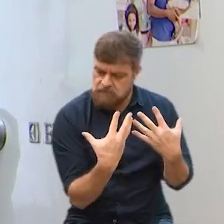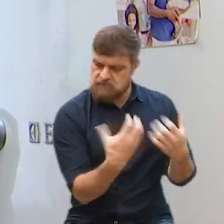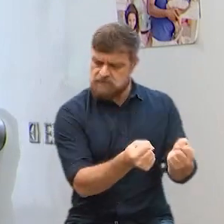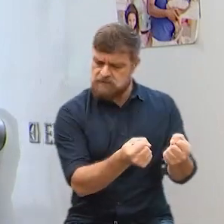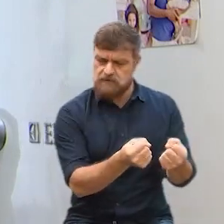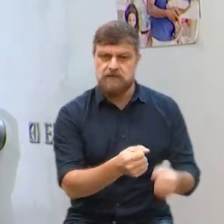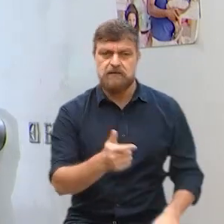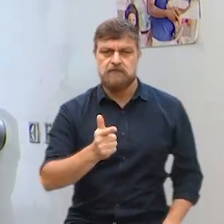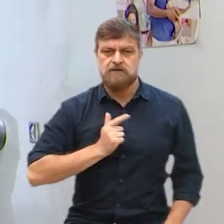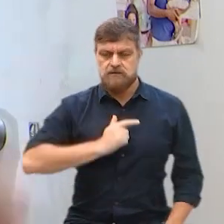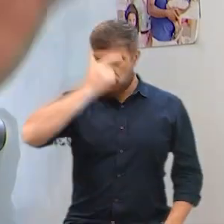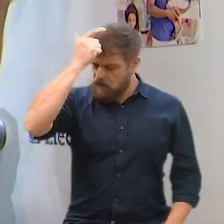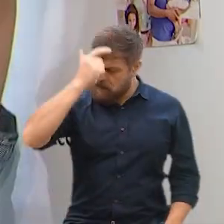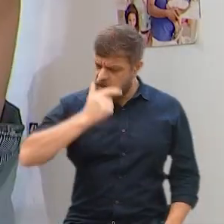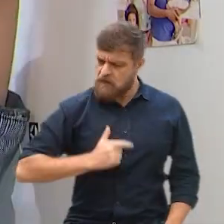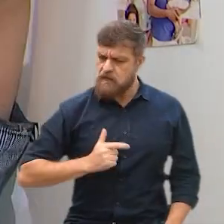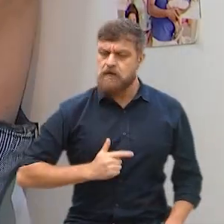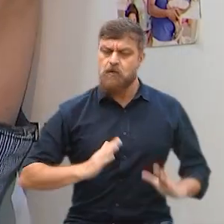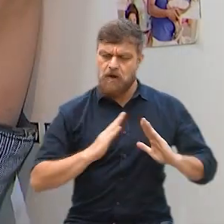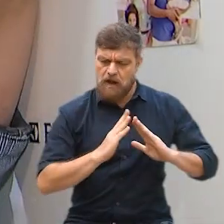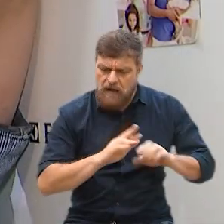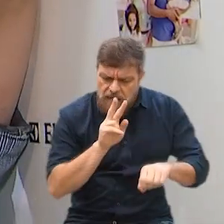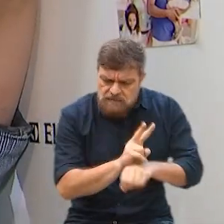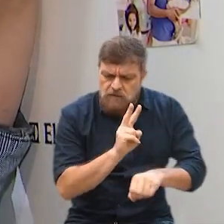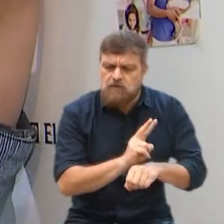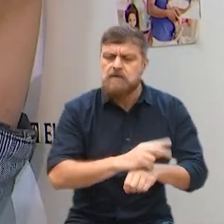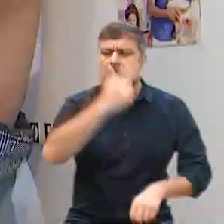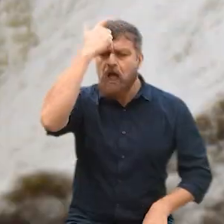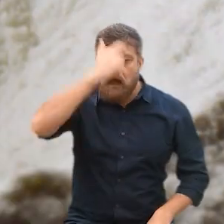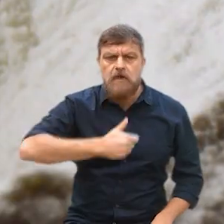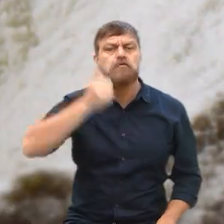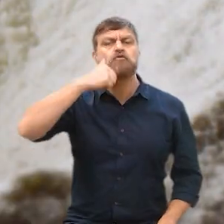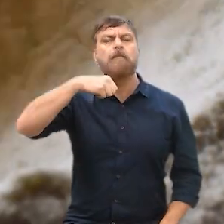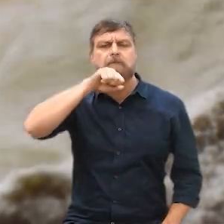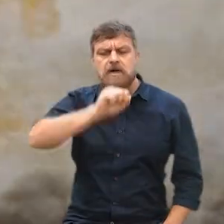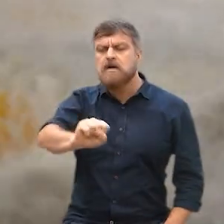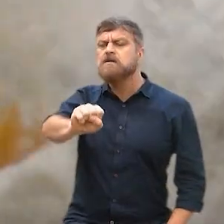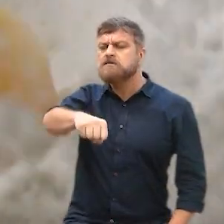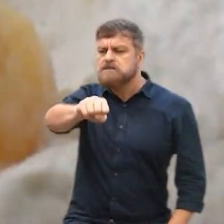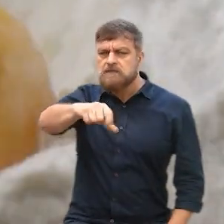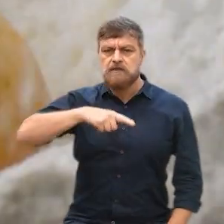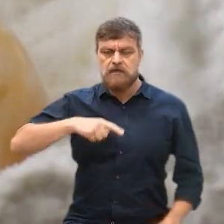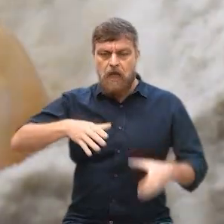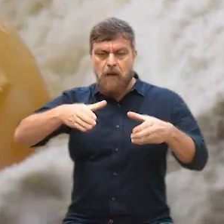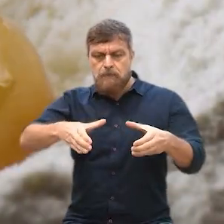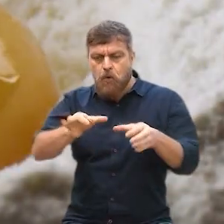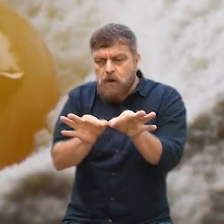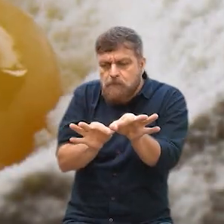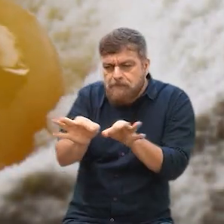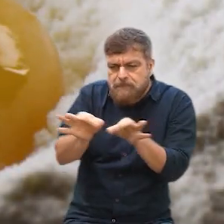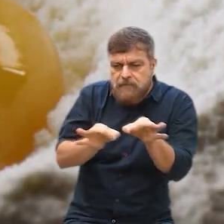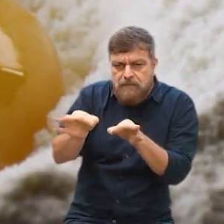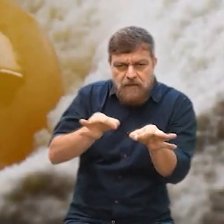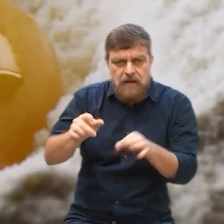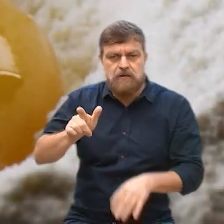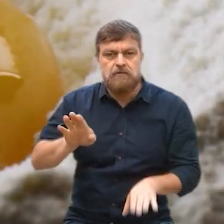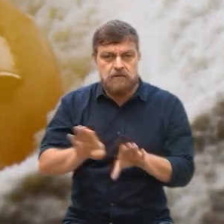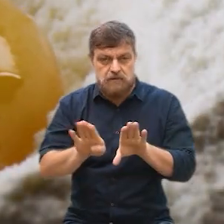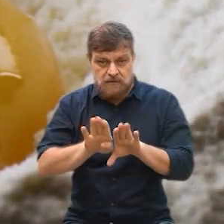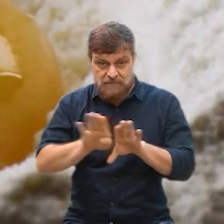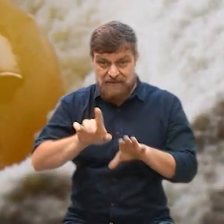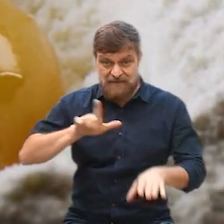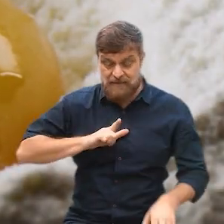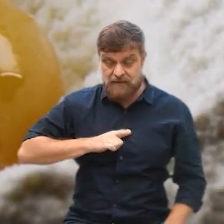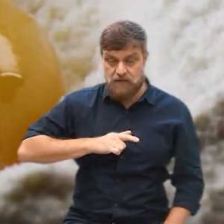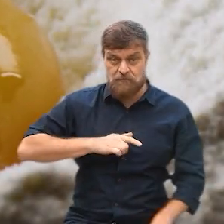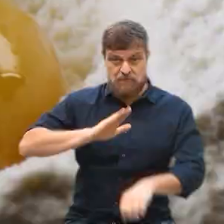falar, não, eu sou sim dona de casa, eu sou sim mãe, eu faço sim bolo, sabe? E até o fato de